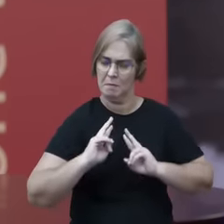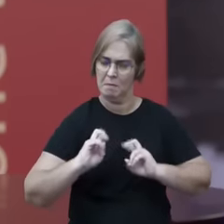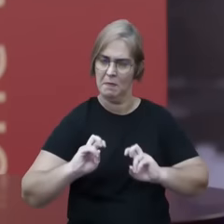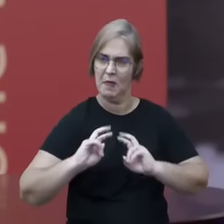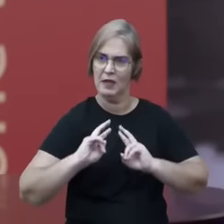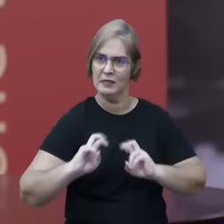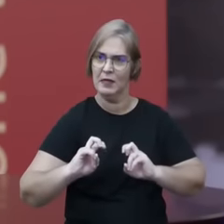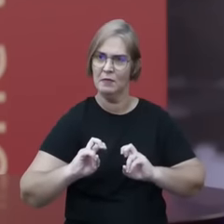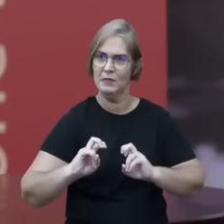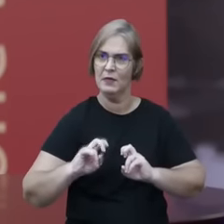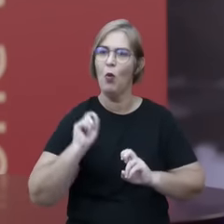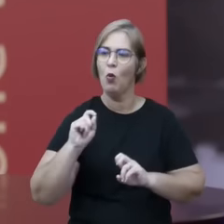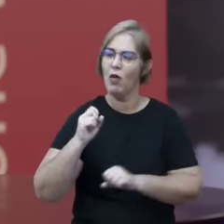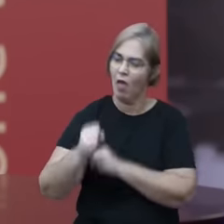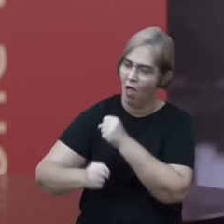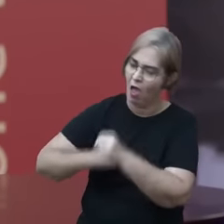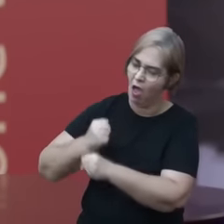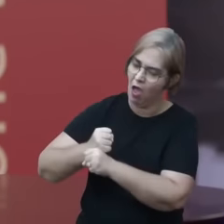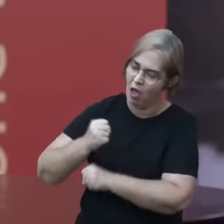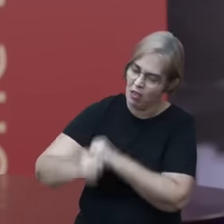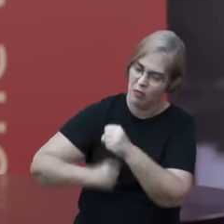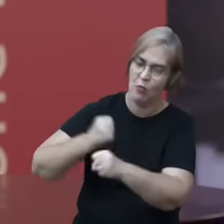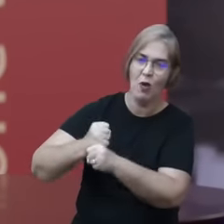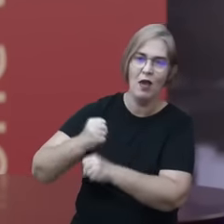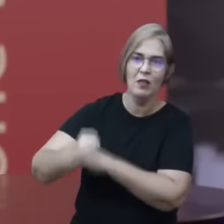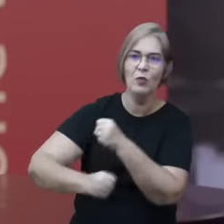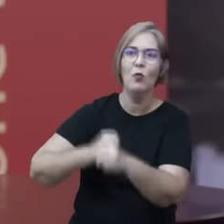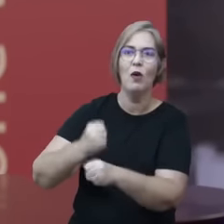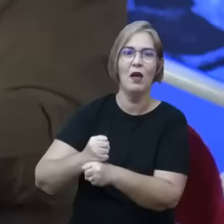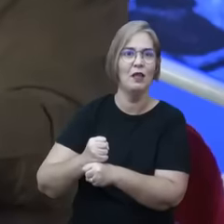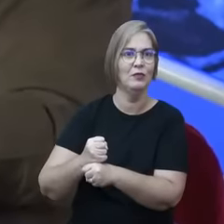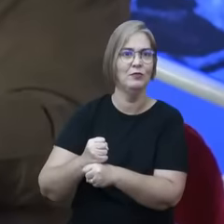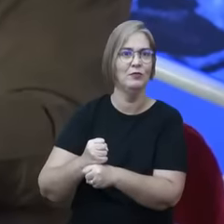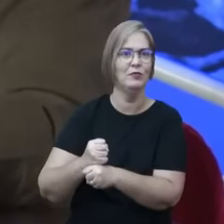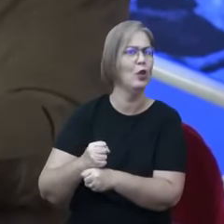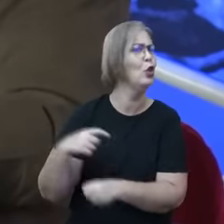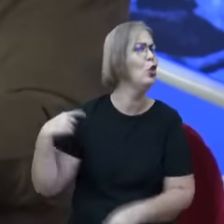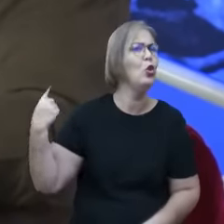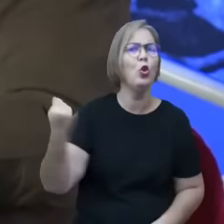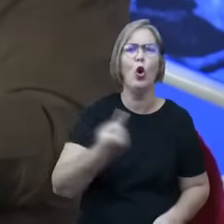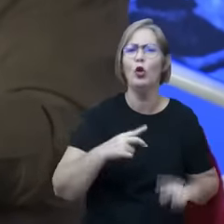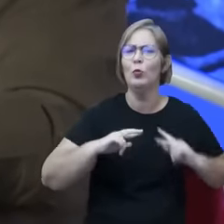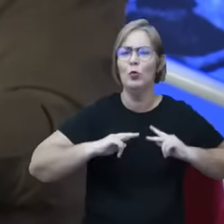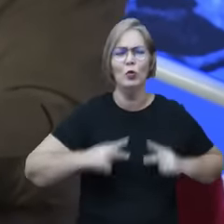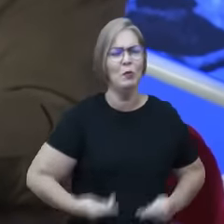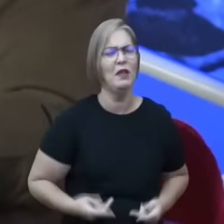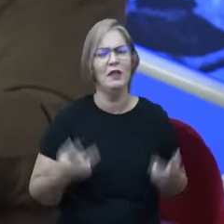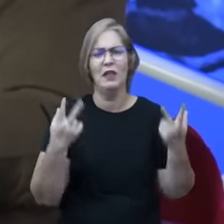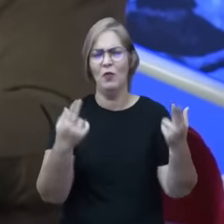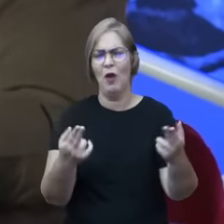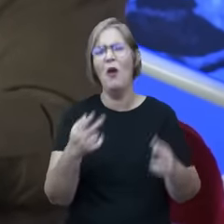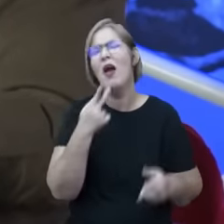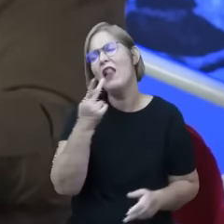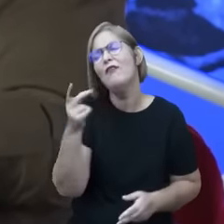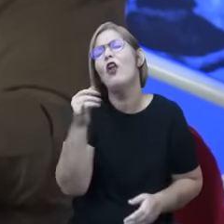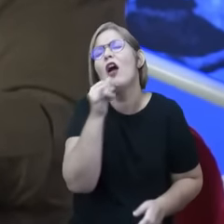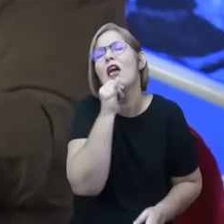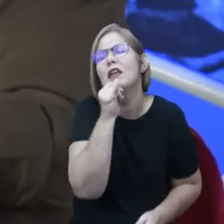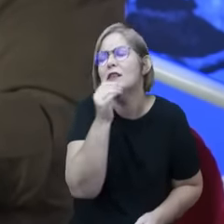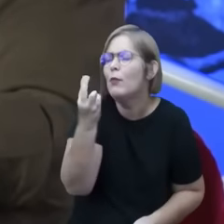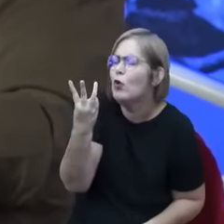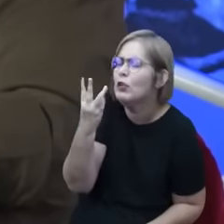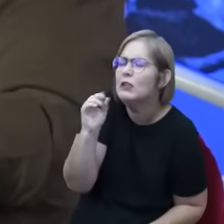do tempo e este momento chega para qualquer um, né? Eu Camil fala dos 30 anos quando nós percebemos que